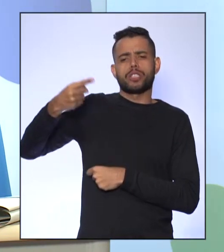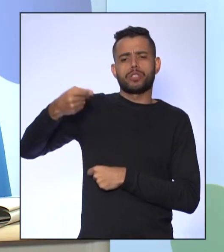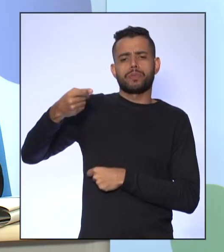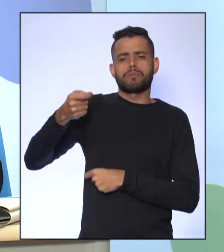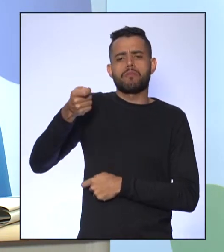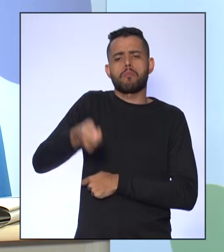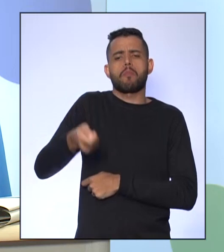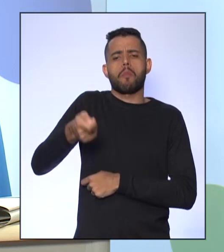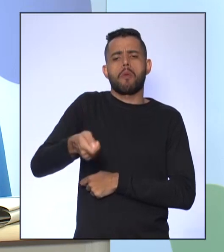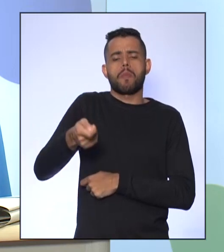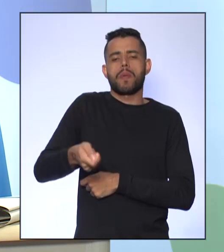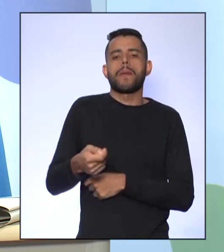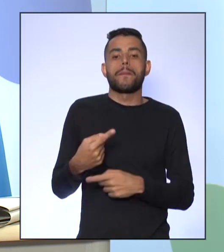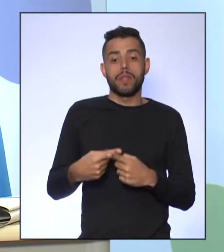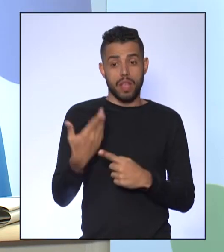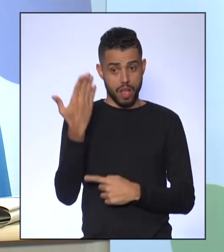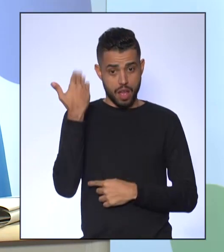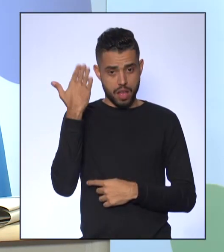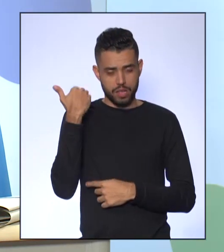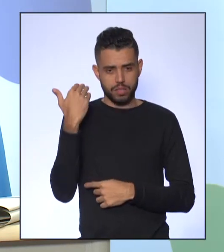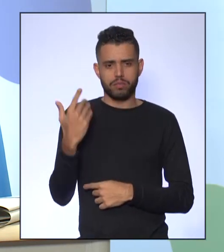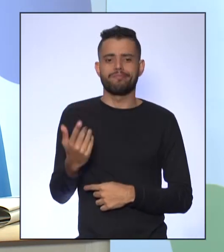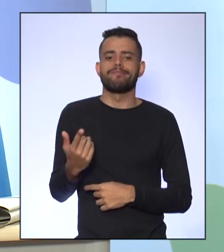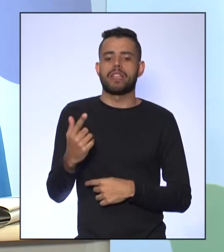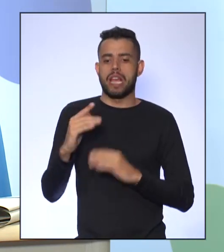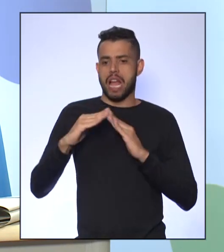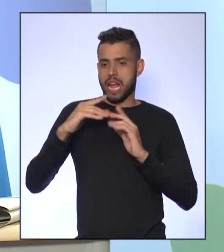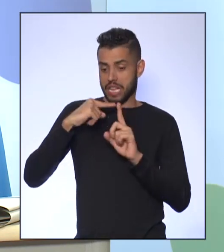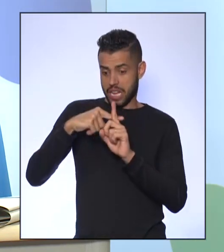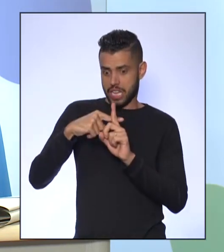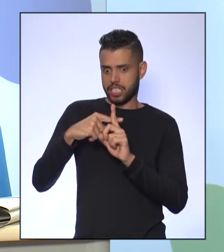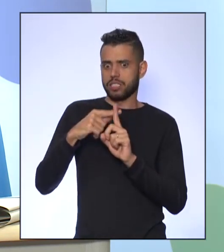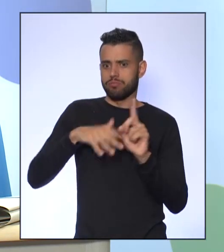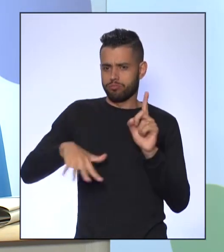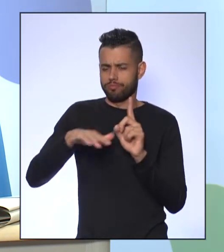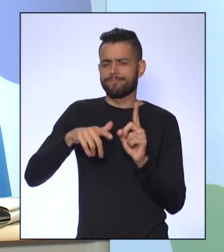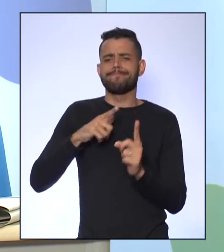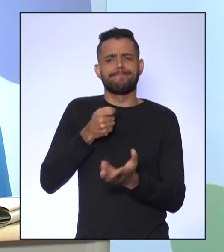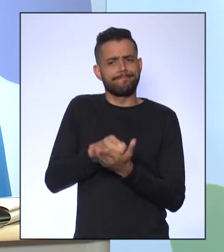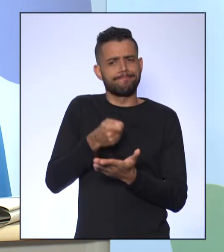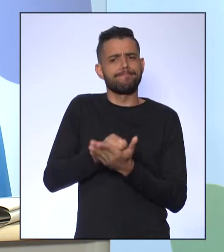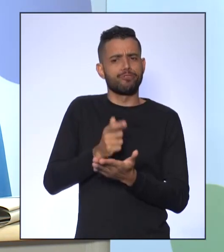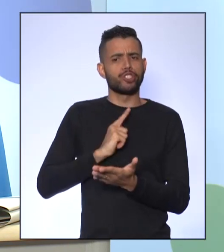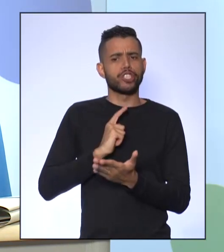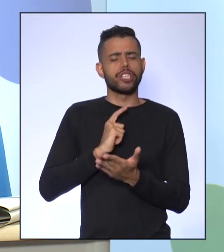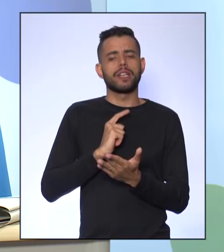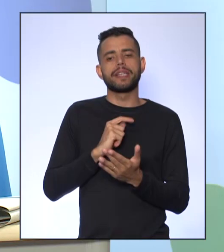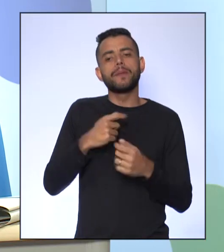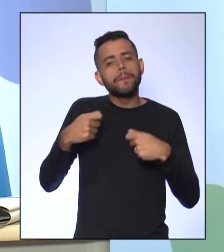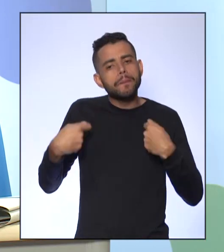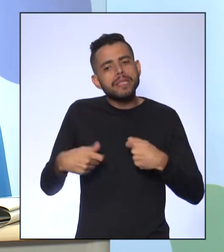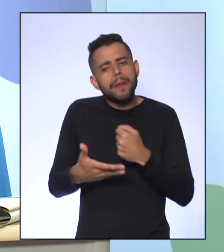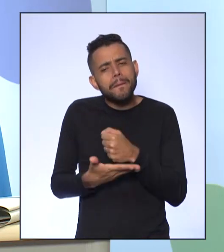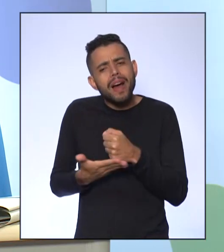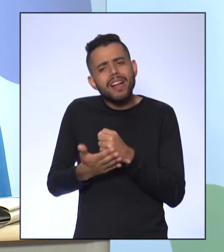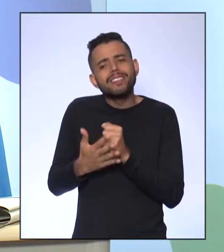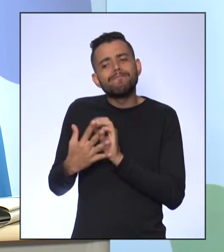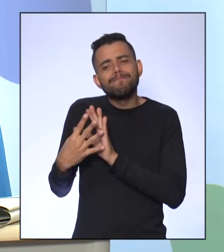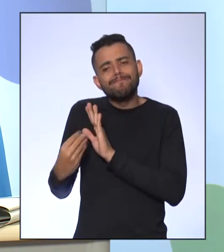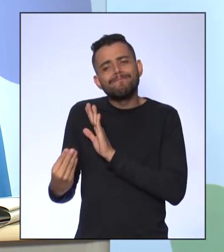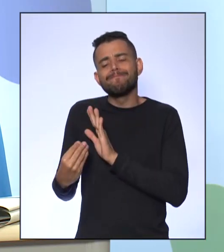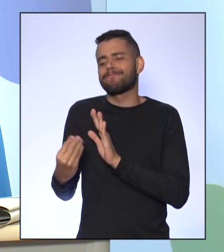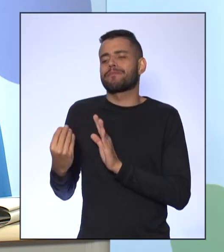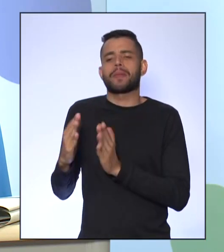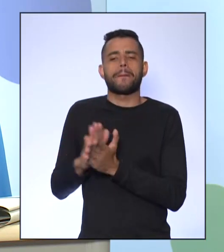período, quando a igreja tinha grande força política, tinha que estar ancorado na Bíblia, né? Nas ideias de Platão